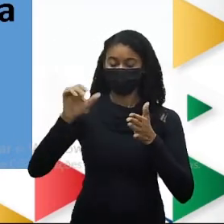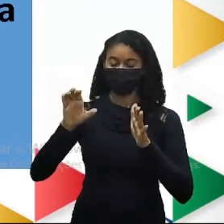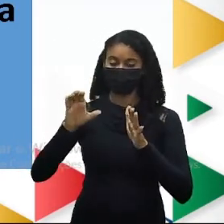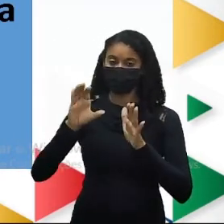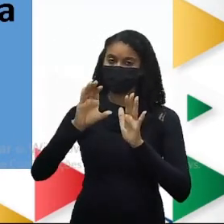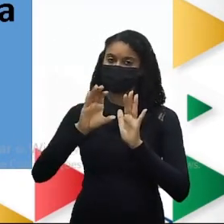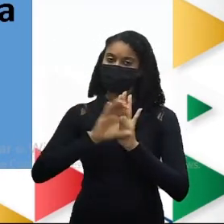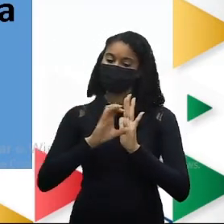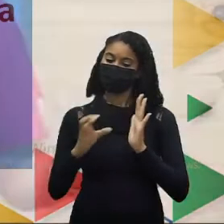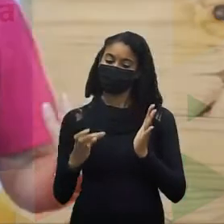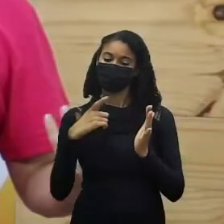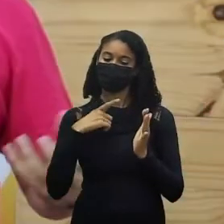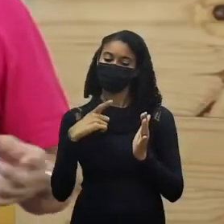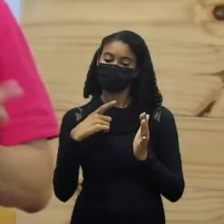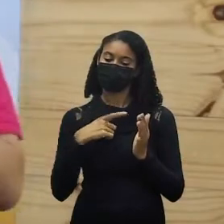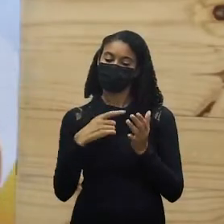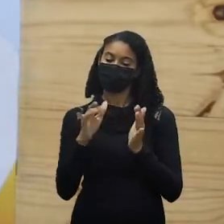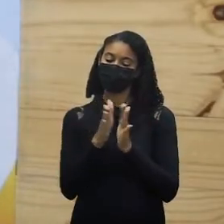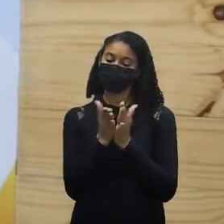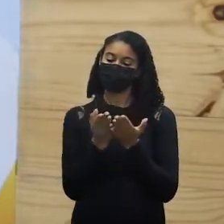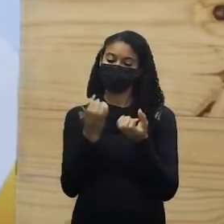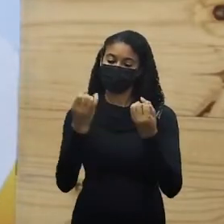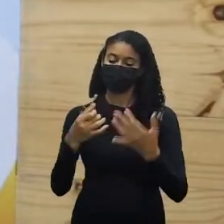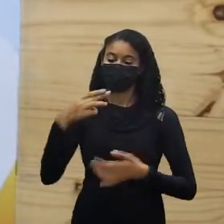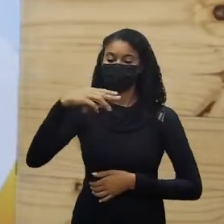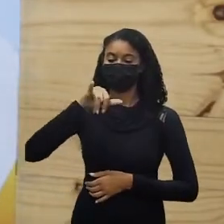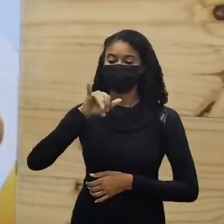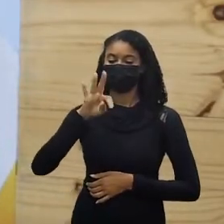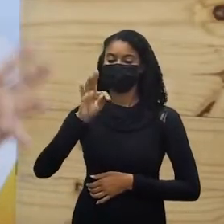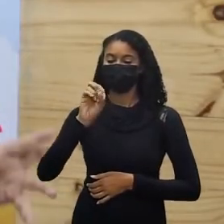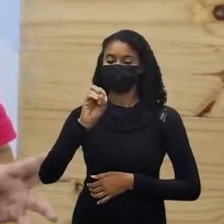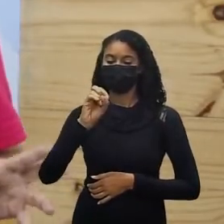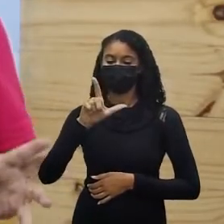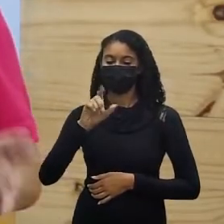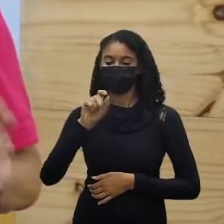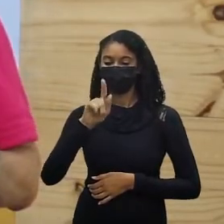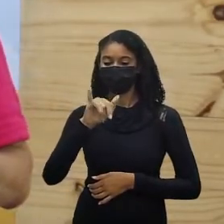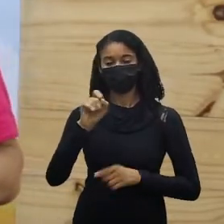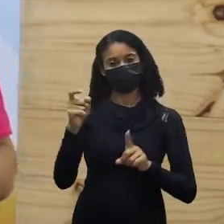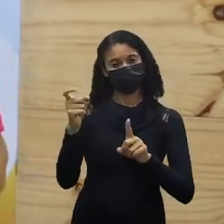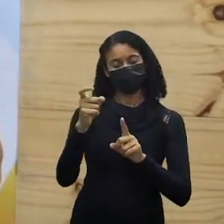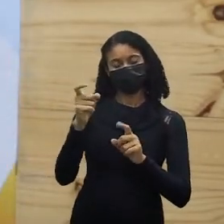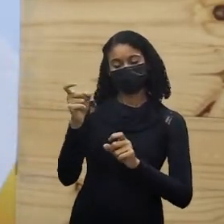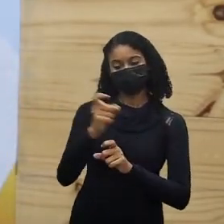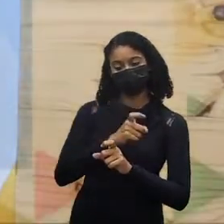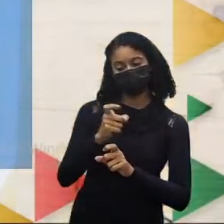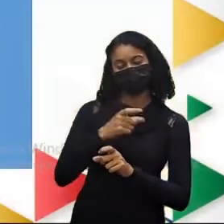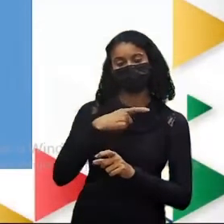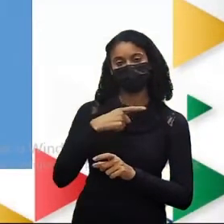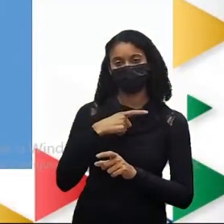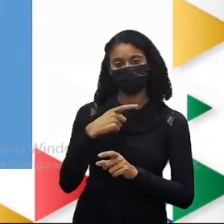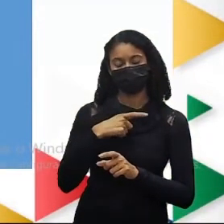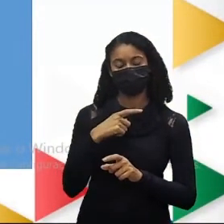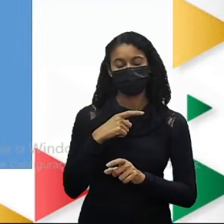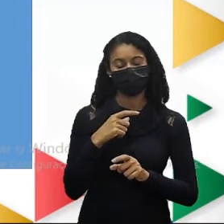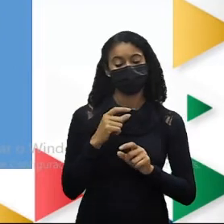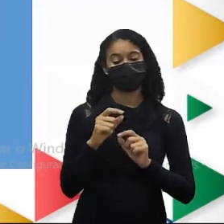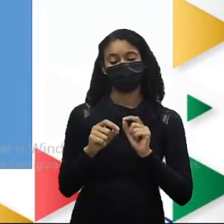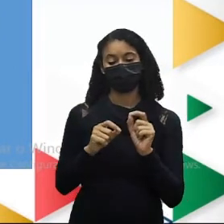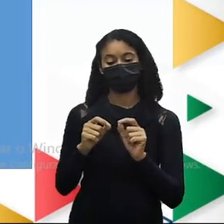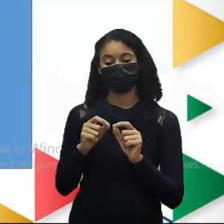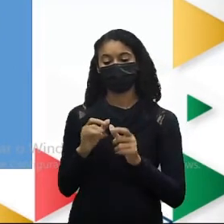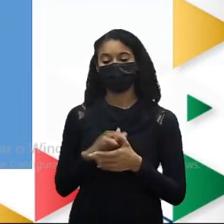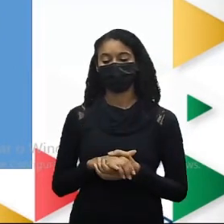mitos pertinentes sobre o preconceito linguístico. Quais seriam? Vamos conhecer. Aqui eu tenho, primeiro